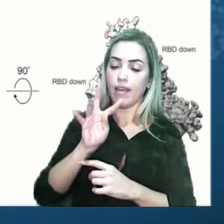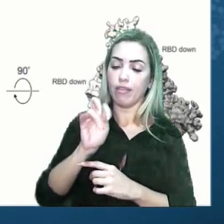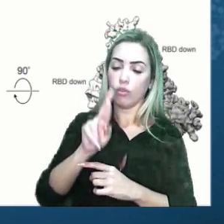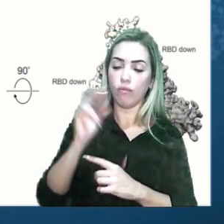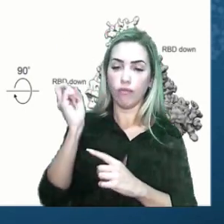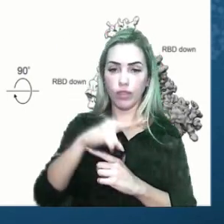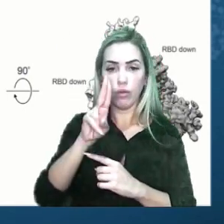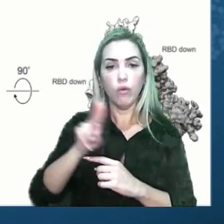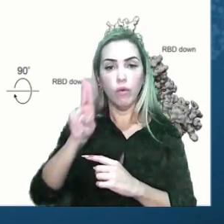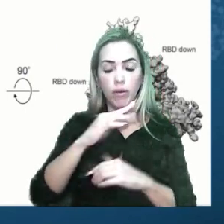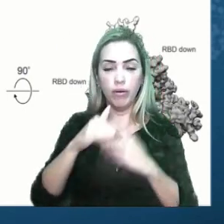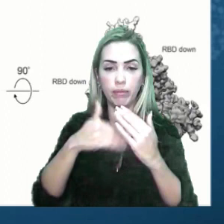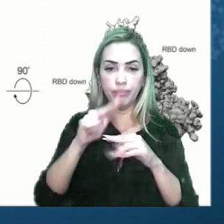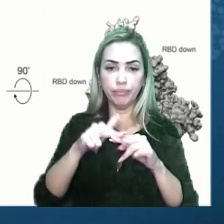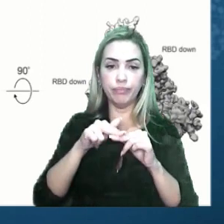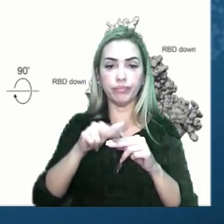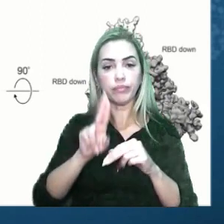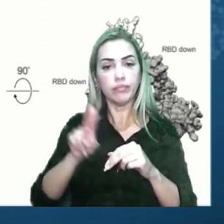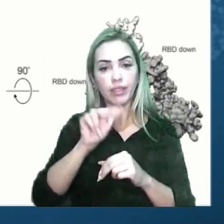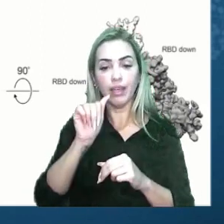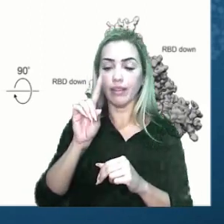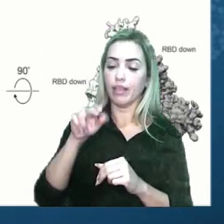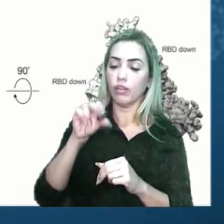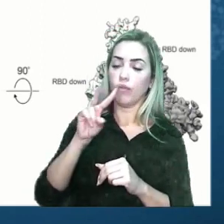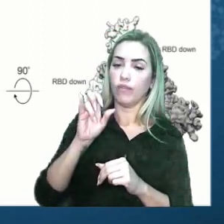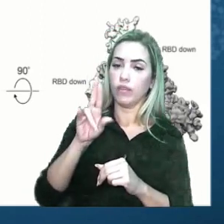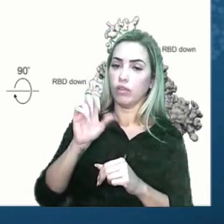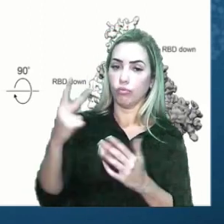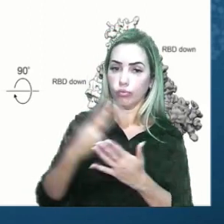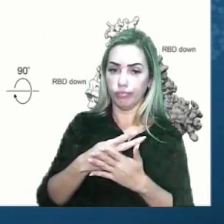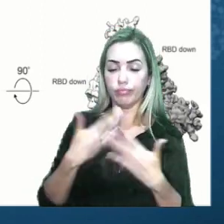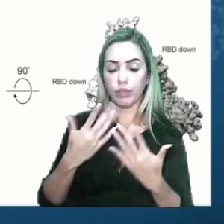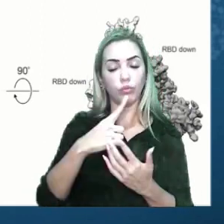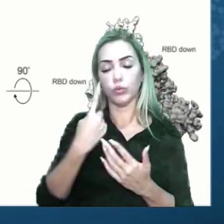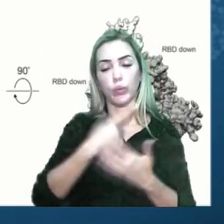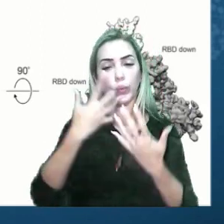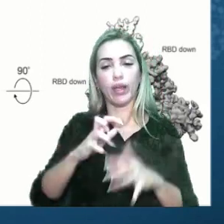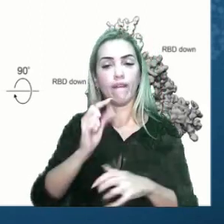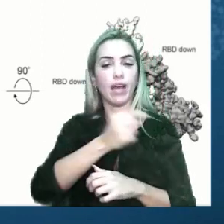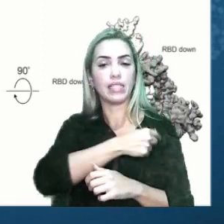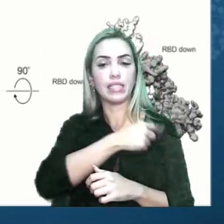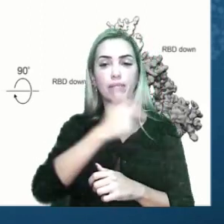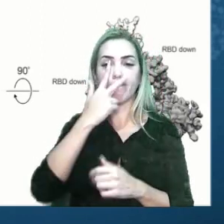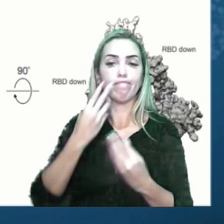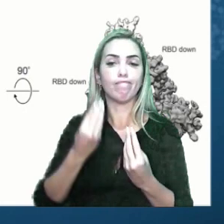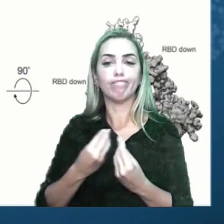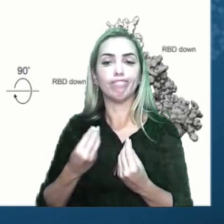viral desenvolvido a partir do adenovírus. Nós não queremos que a vacina se